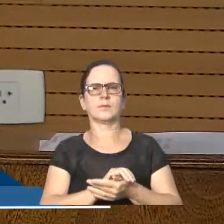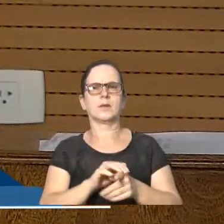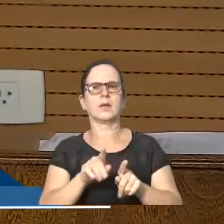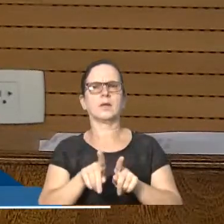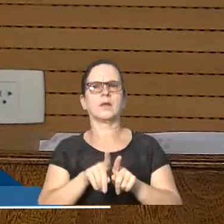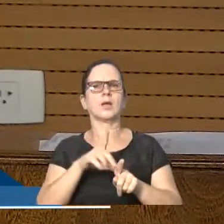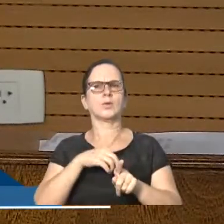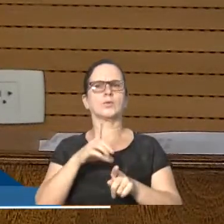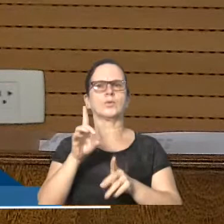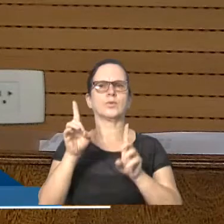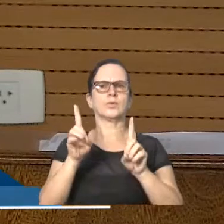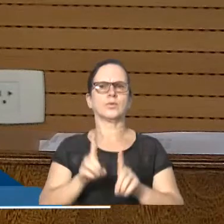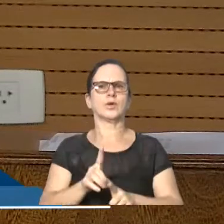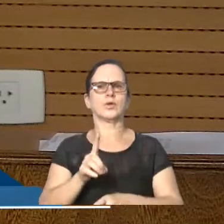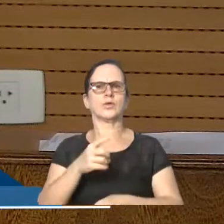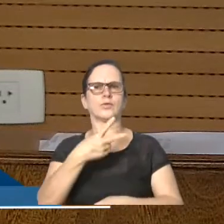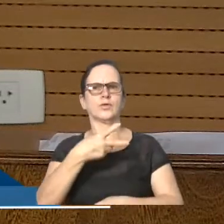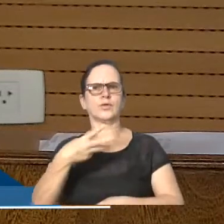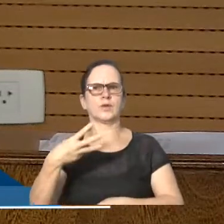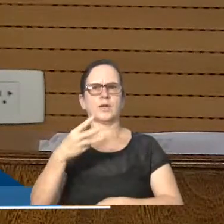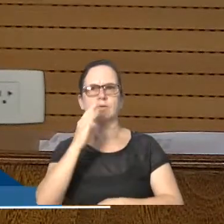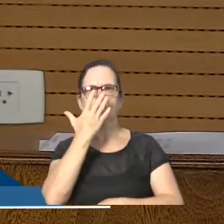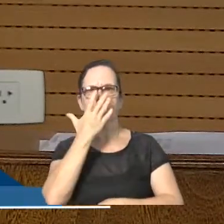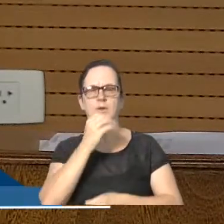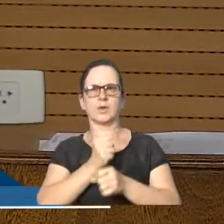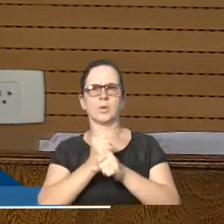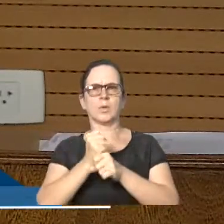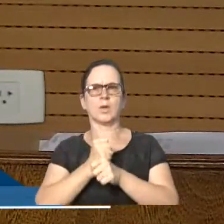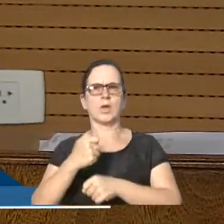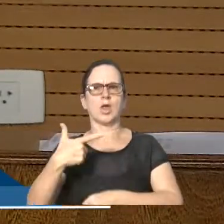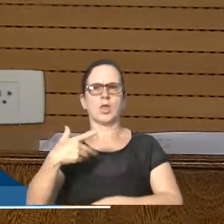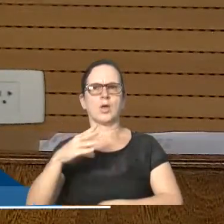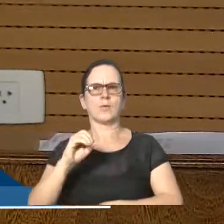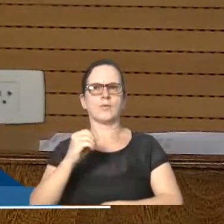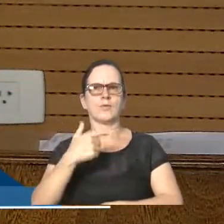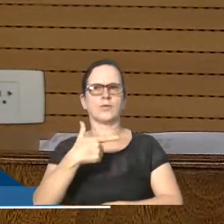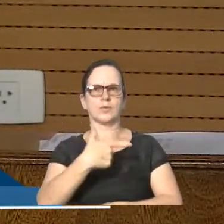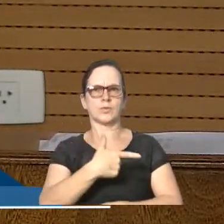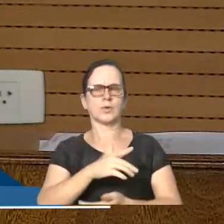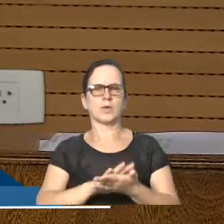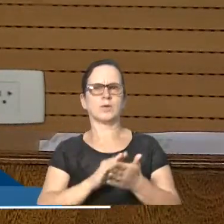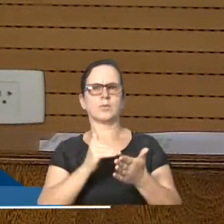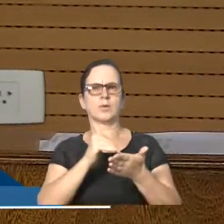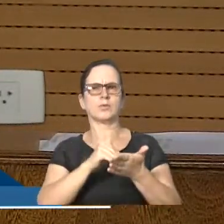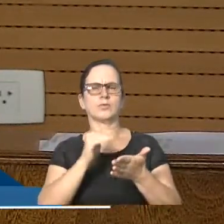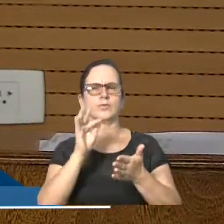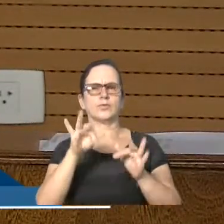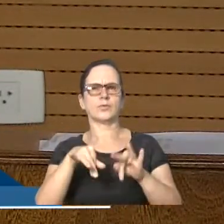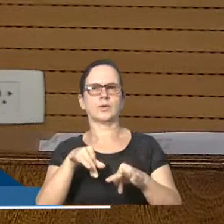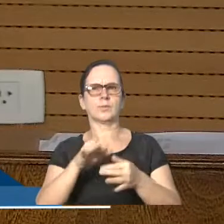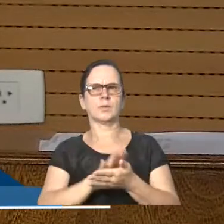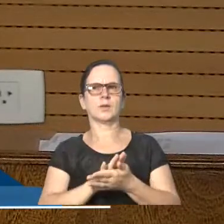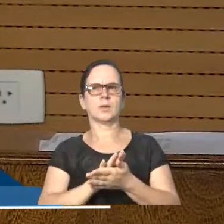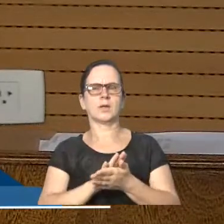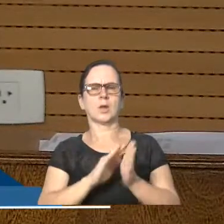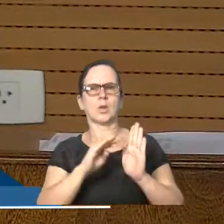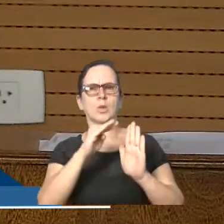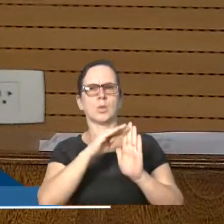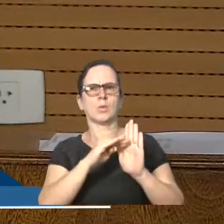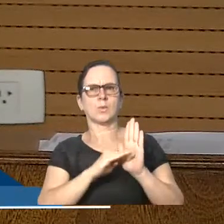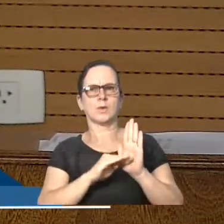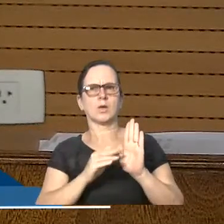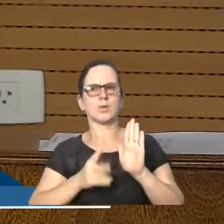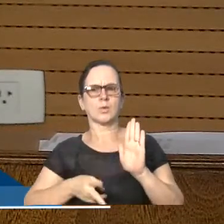retroagindo seus direitos a 23 de fevereiro de 2022, diante do vencimento do prazo do auxílio originário e para